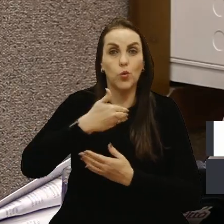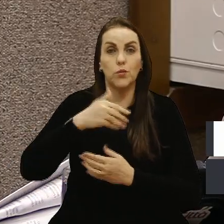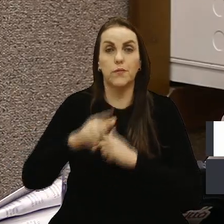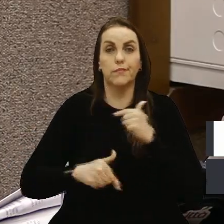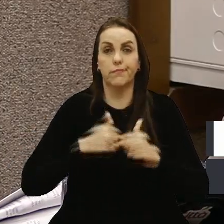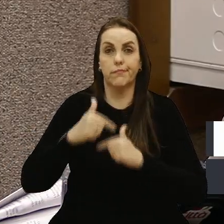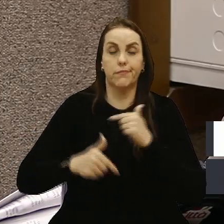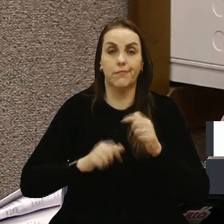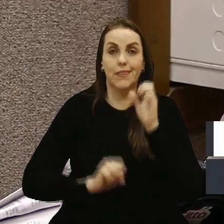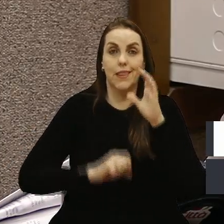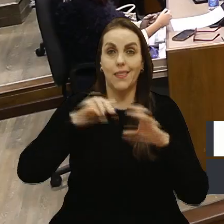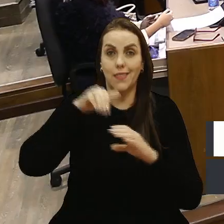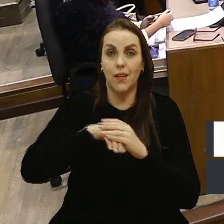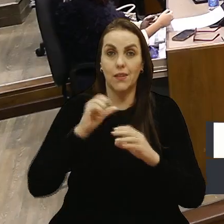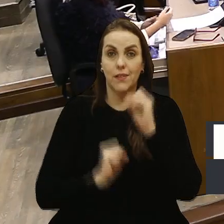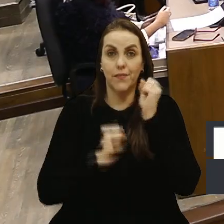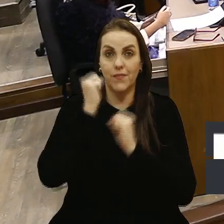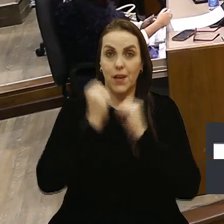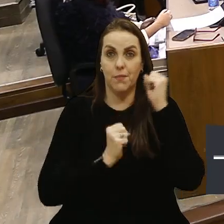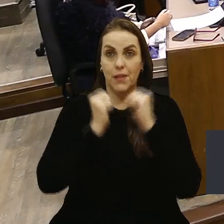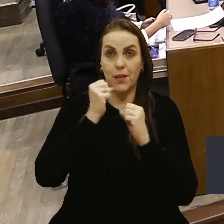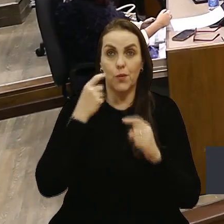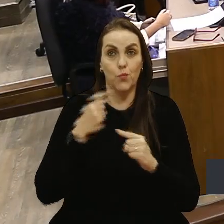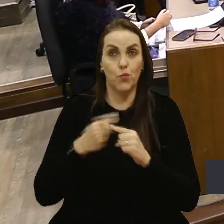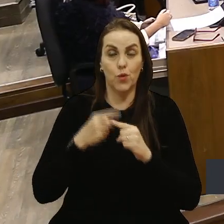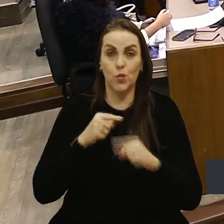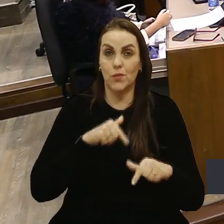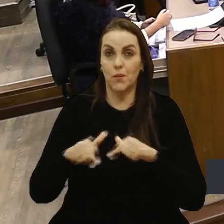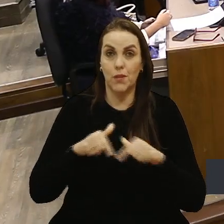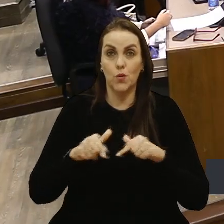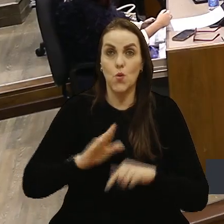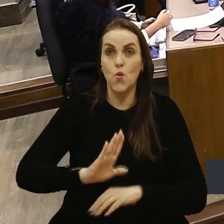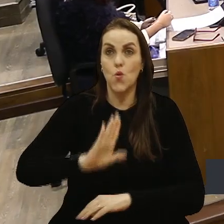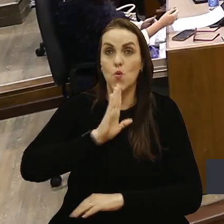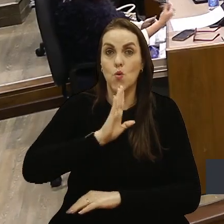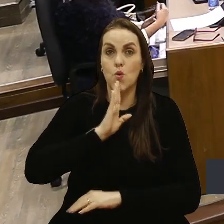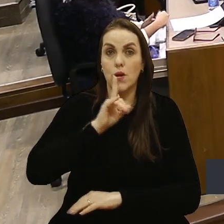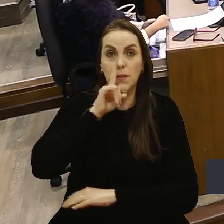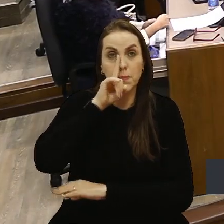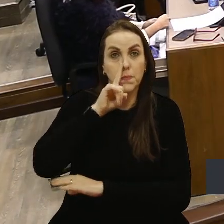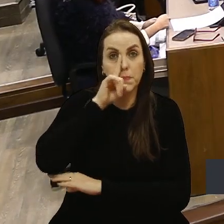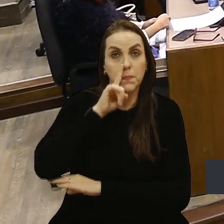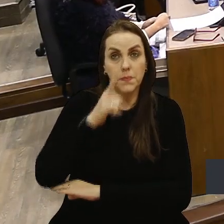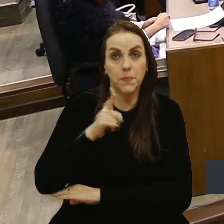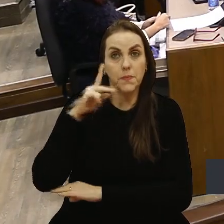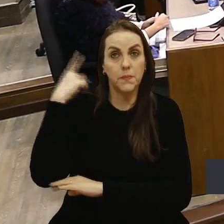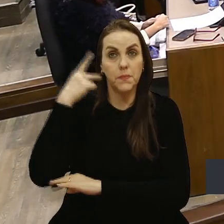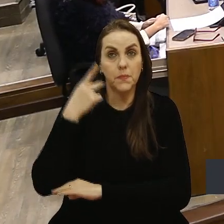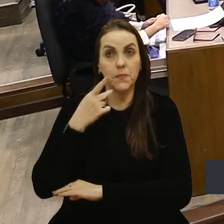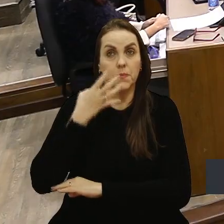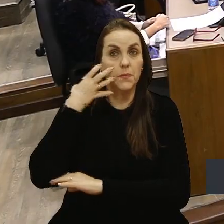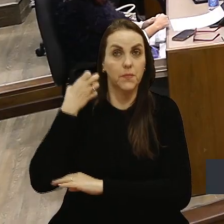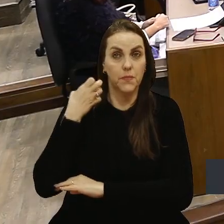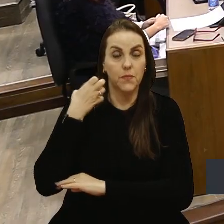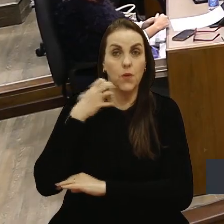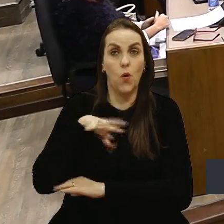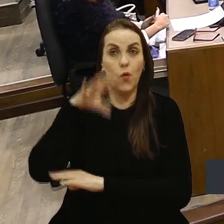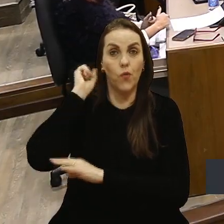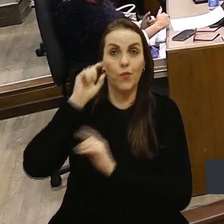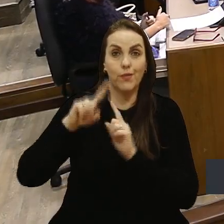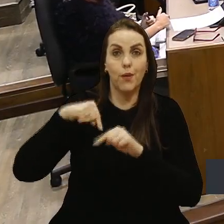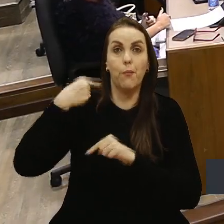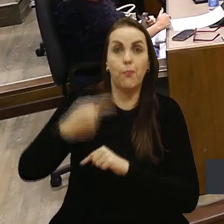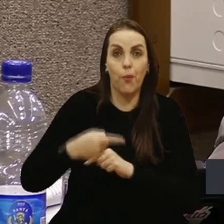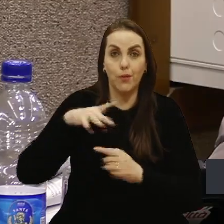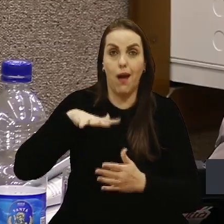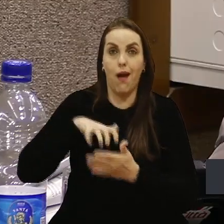das fábricas, porque os trabalhadores das fábricas conhecem os riscos, vereador Jack. Não adianta ouvir só depois que nós temos grandes